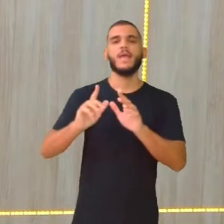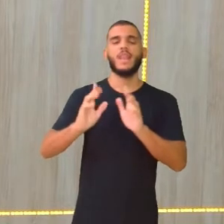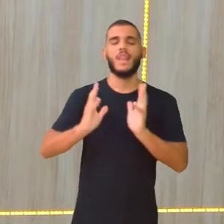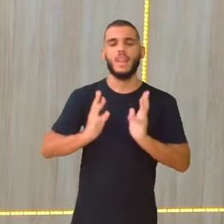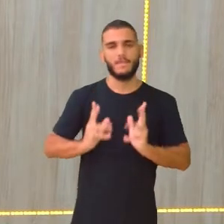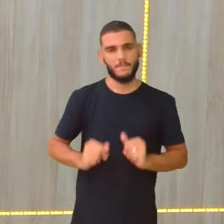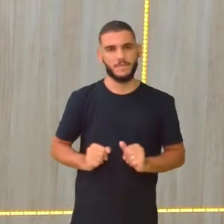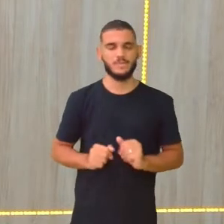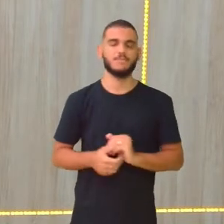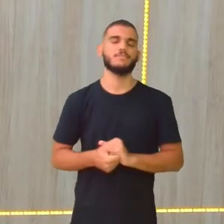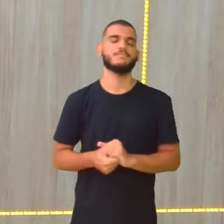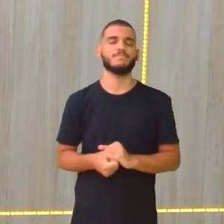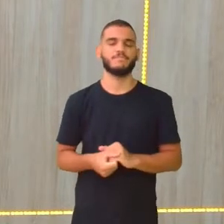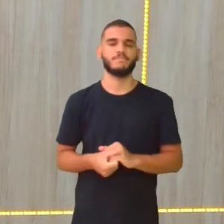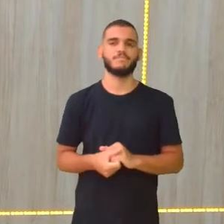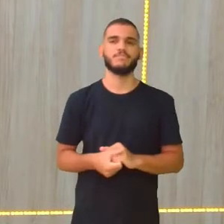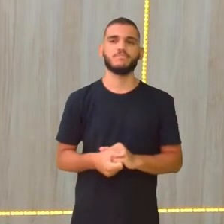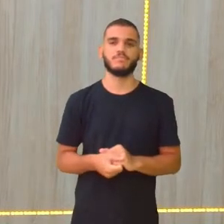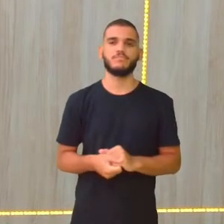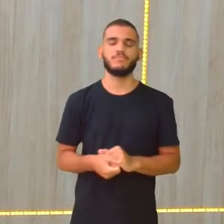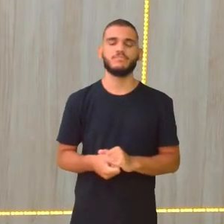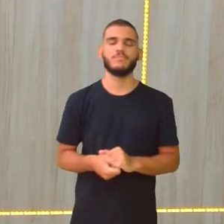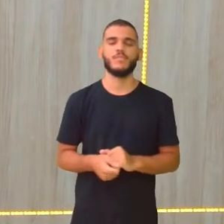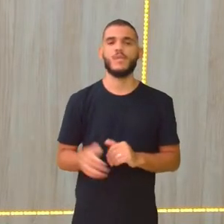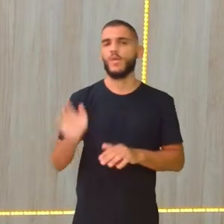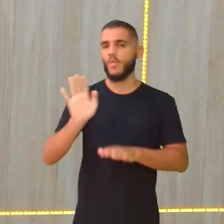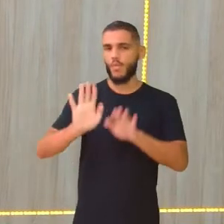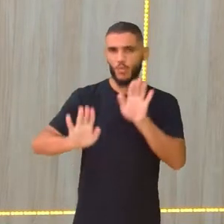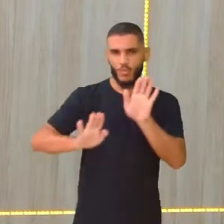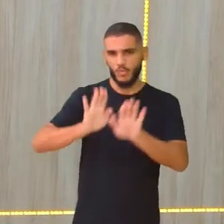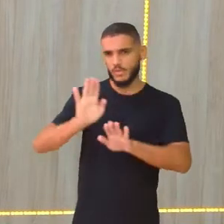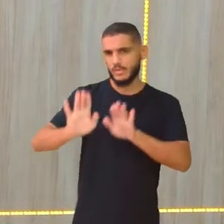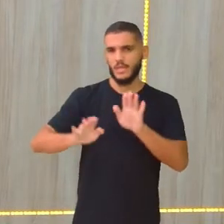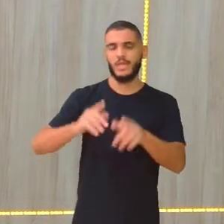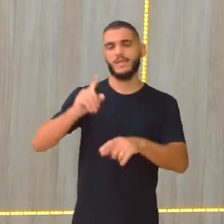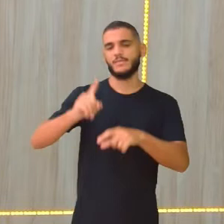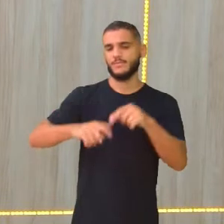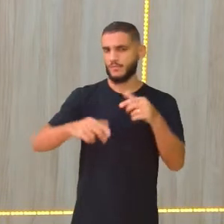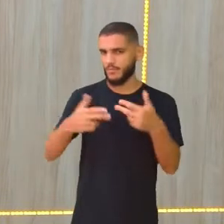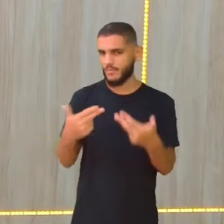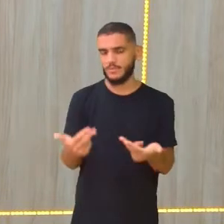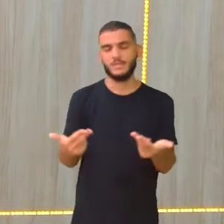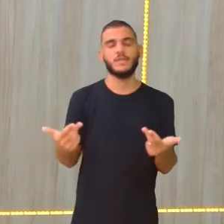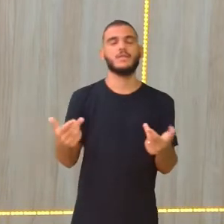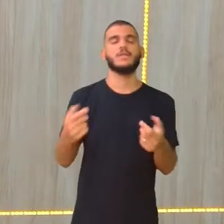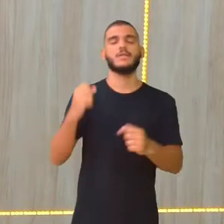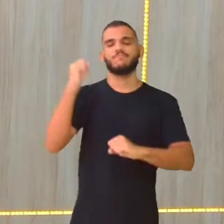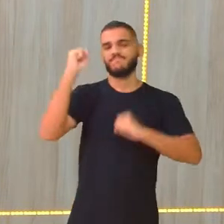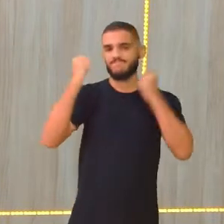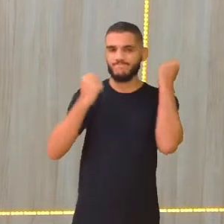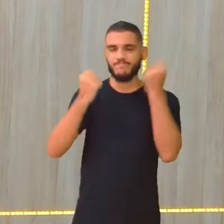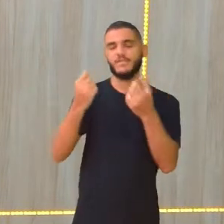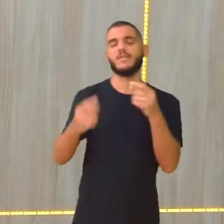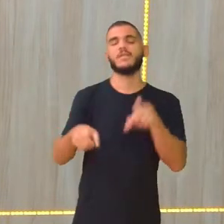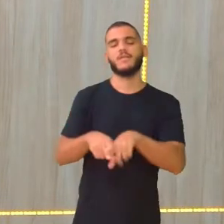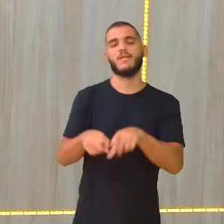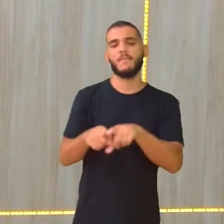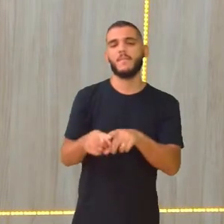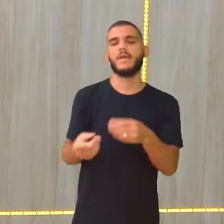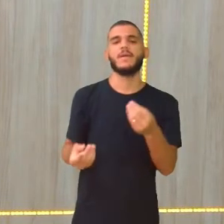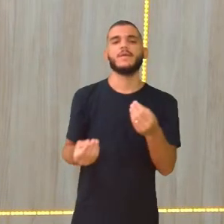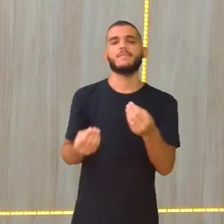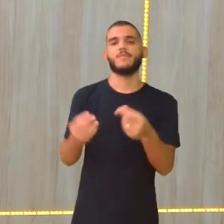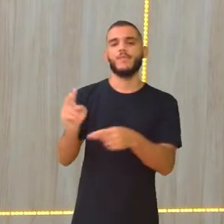seria a limpeza, esterilizar os objetos. Imagina na indústria esterilizar os equipamentos para a fabricação de